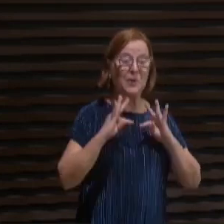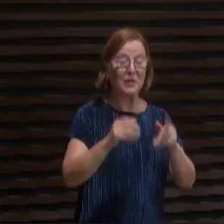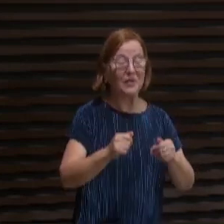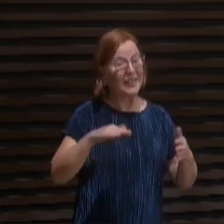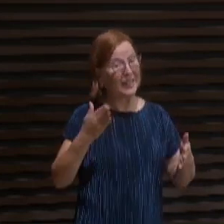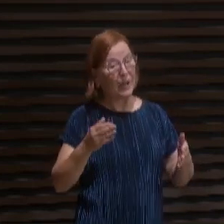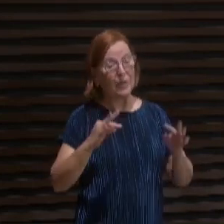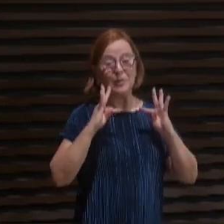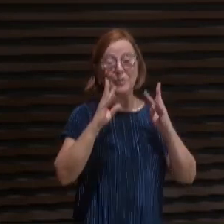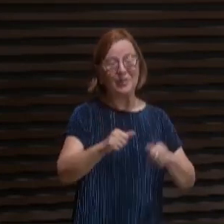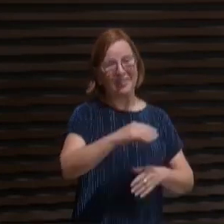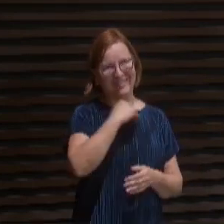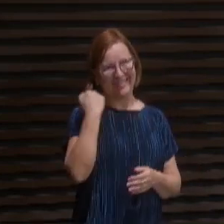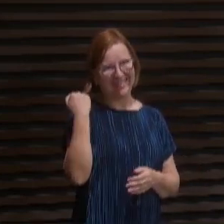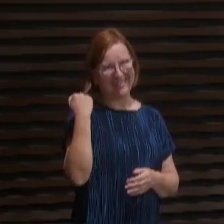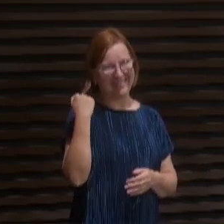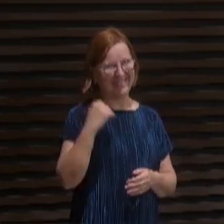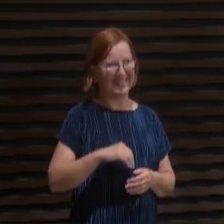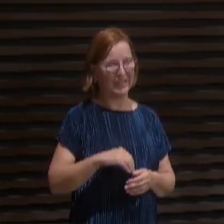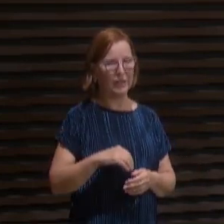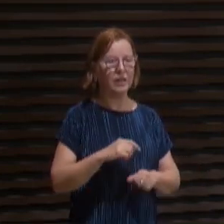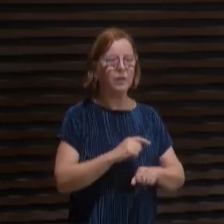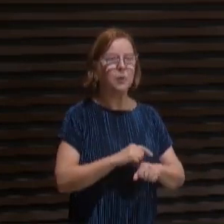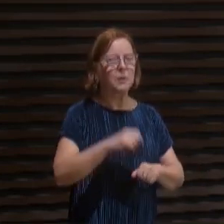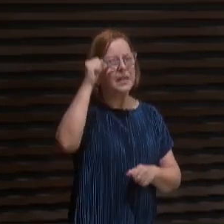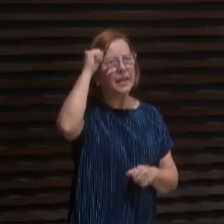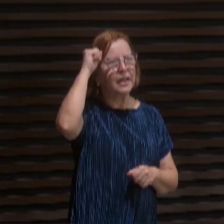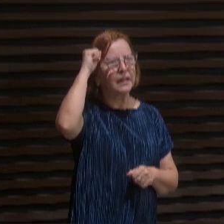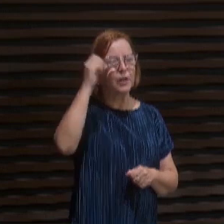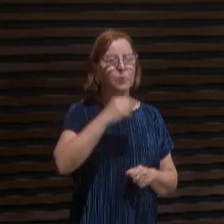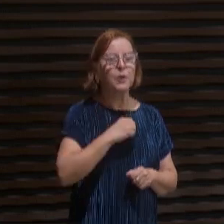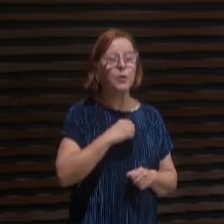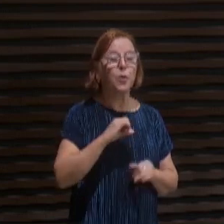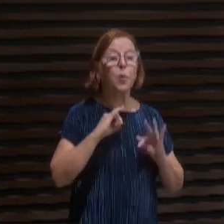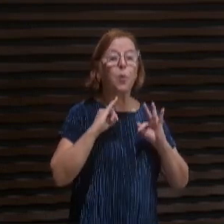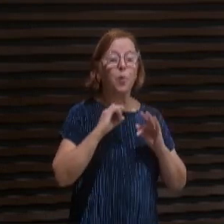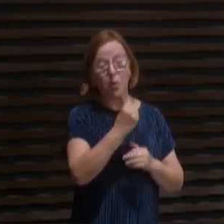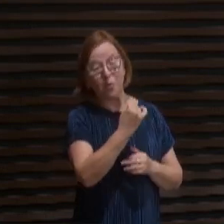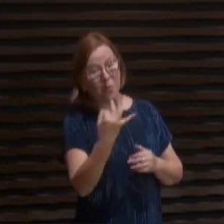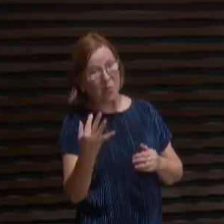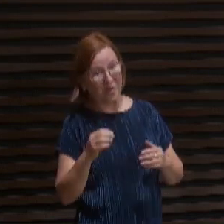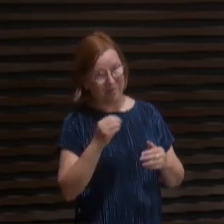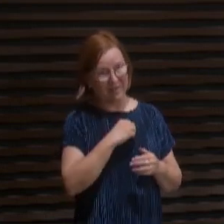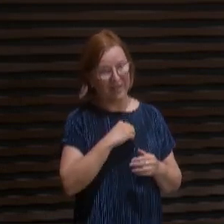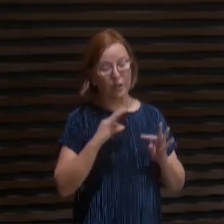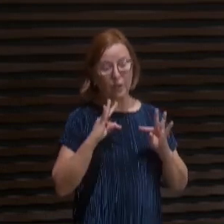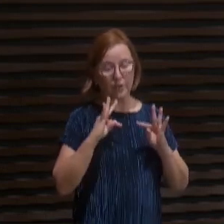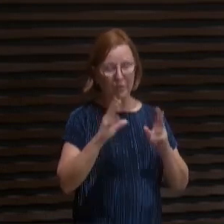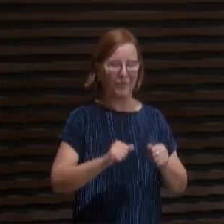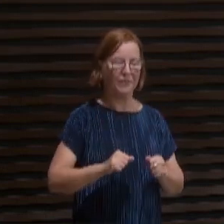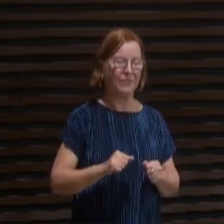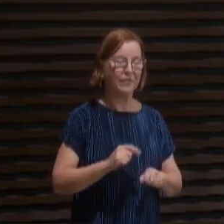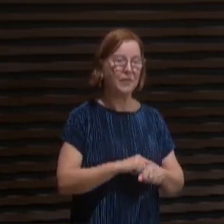logo? Todos. Quando Adão pecou, quantos pecaram? Todos, sem exceção. Quando